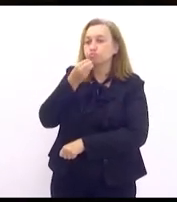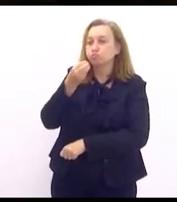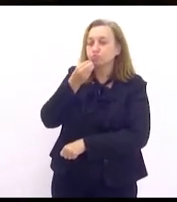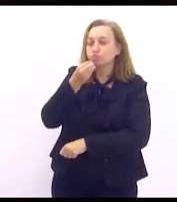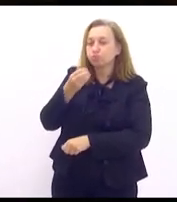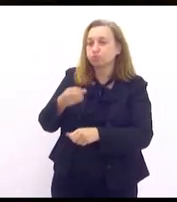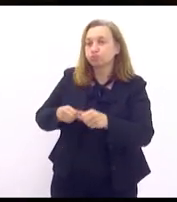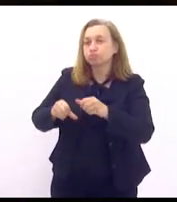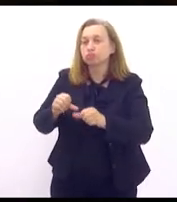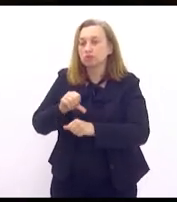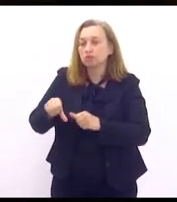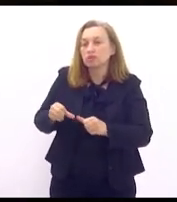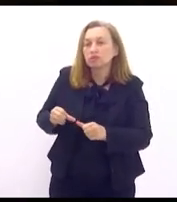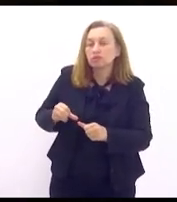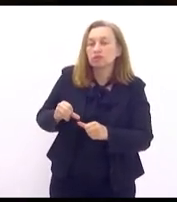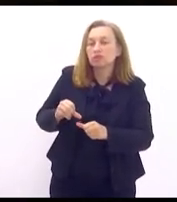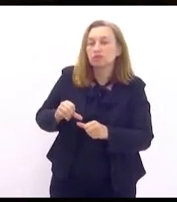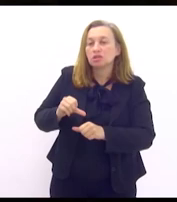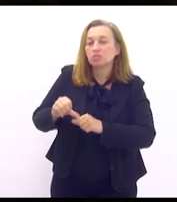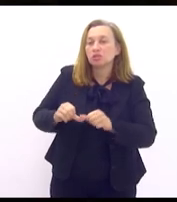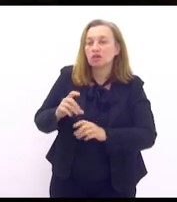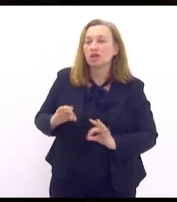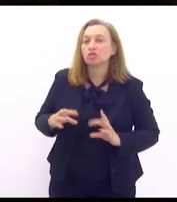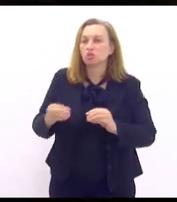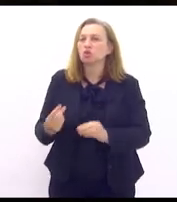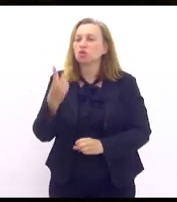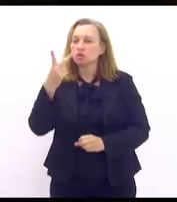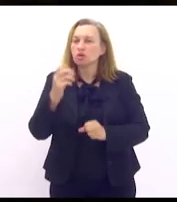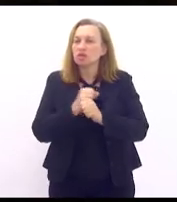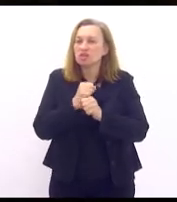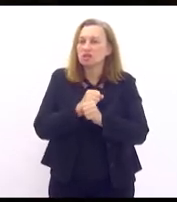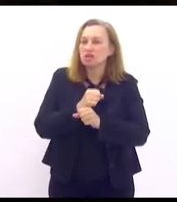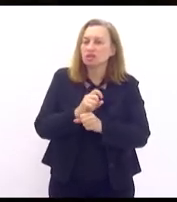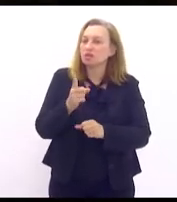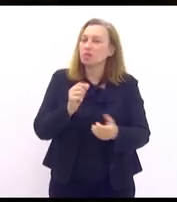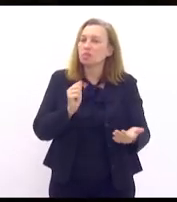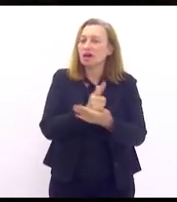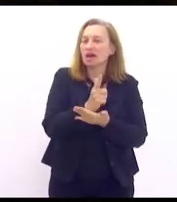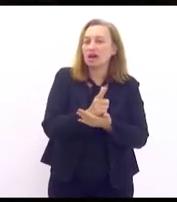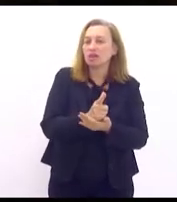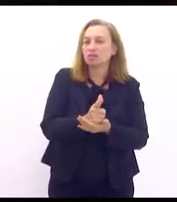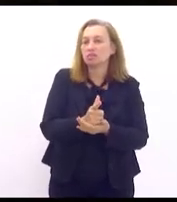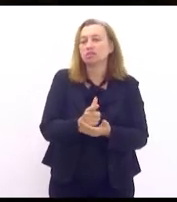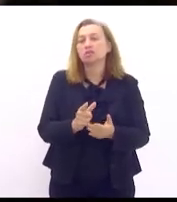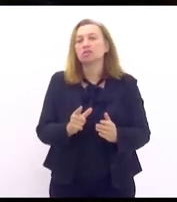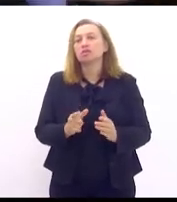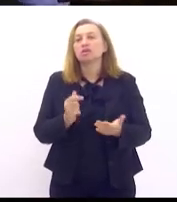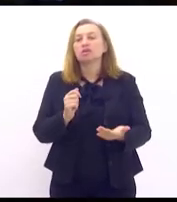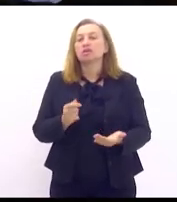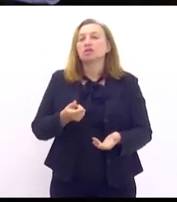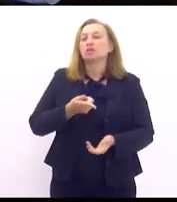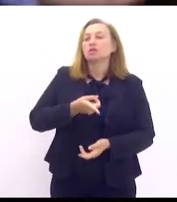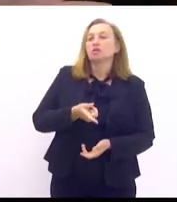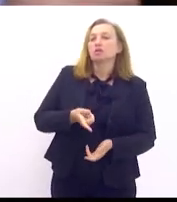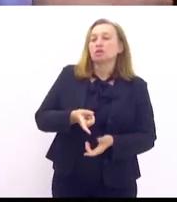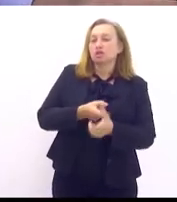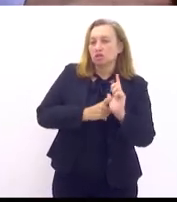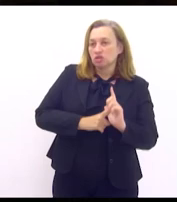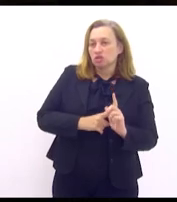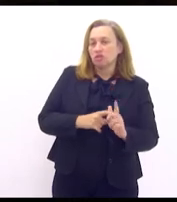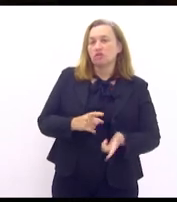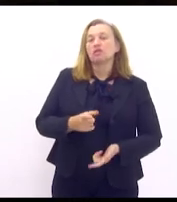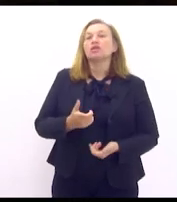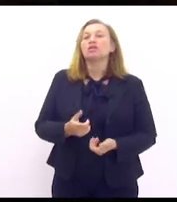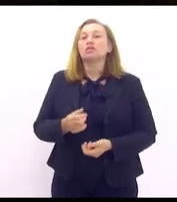isso. 2 anos sem pagar o regime de recuperação fiscal, 20 bilhões da SEDAI. Tinha lá um presidente do mesmo partido, que era o